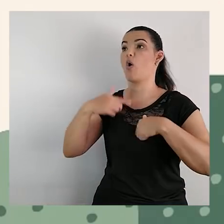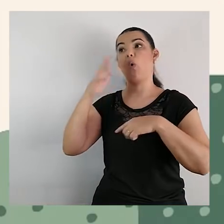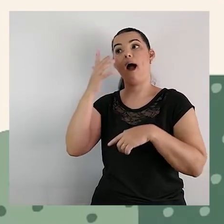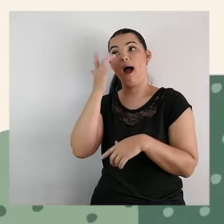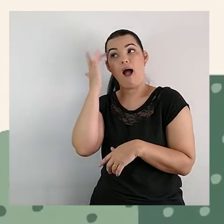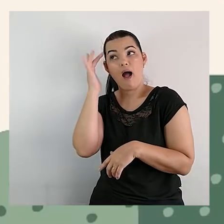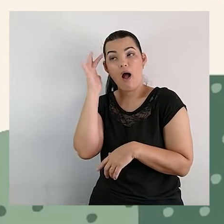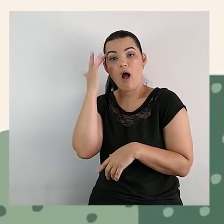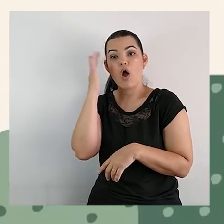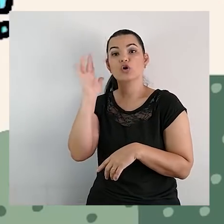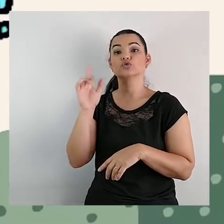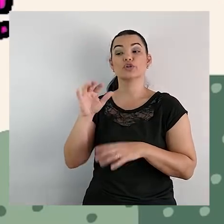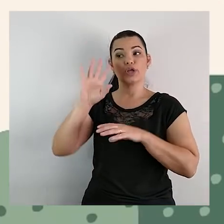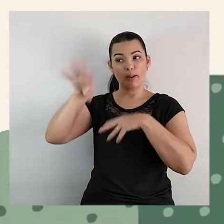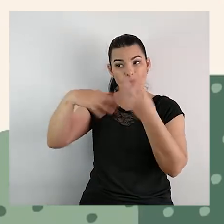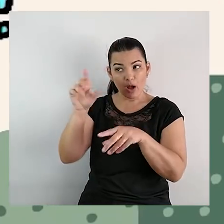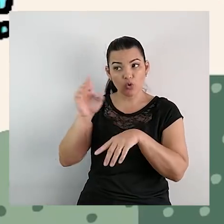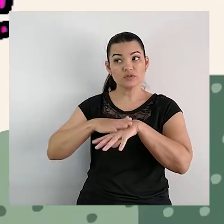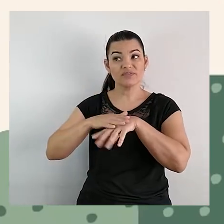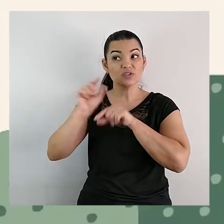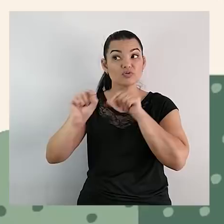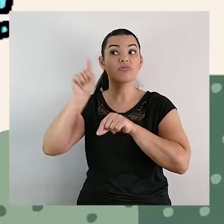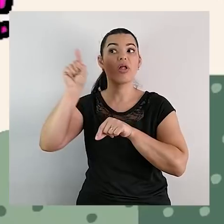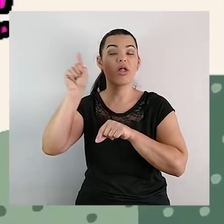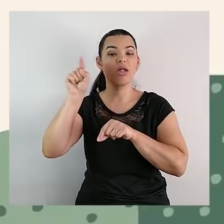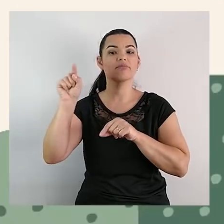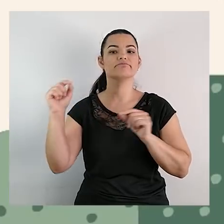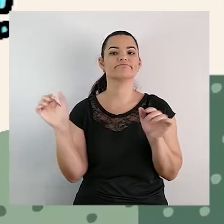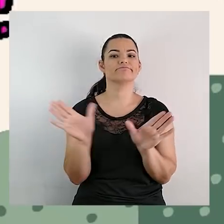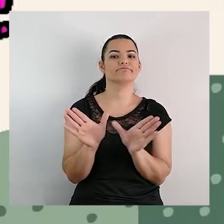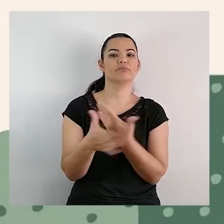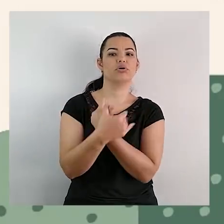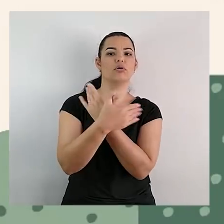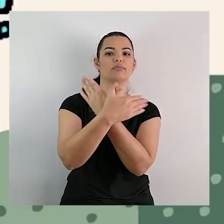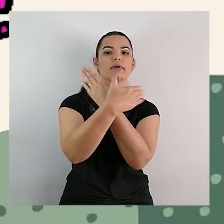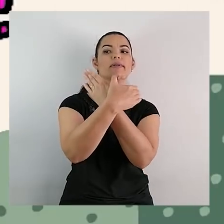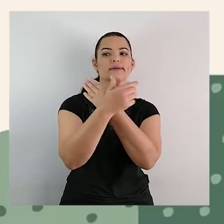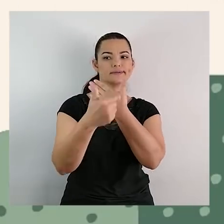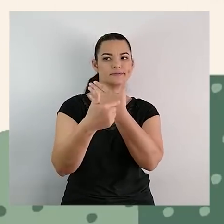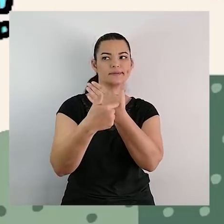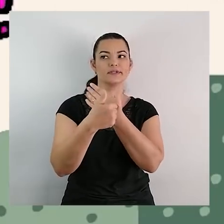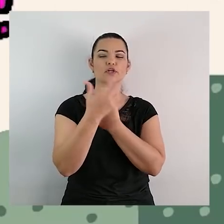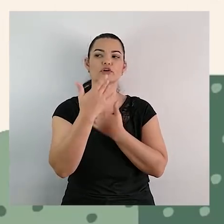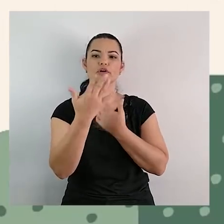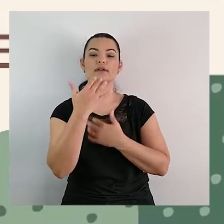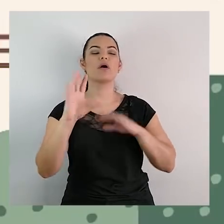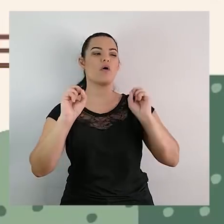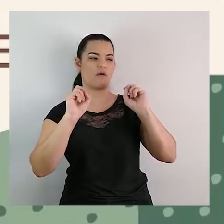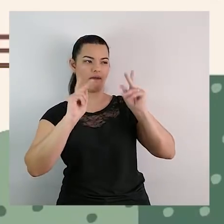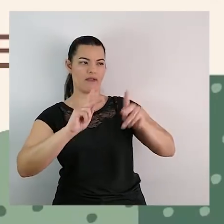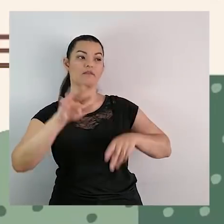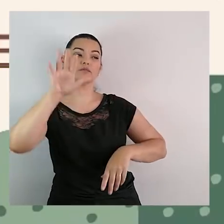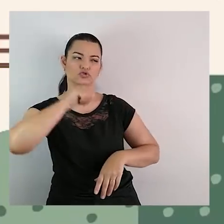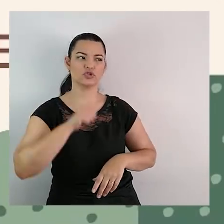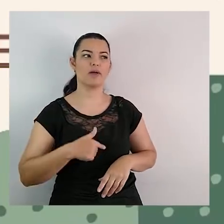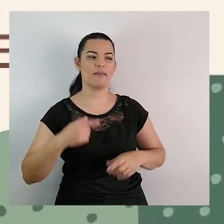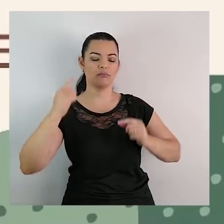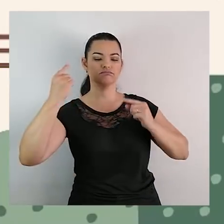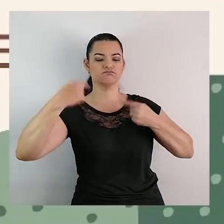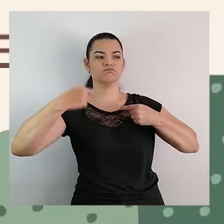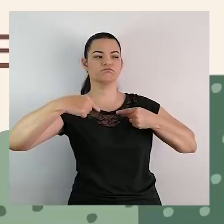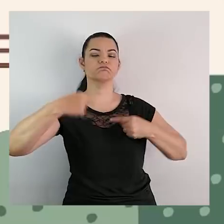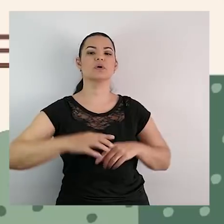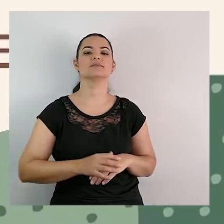bem coloridas. Epa! Exclamou a Vespa. Vamos chamar as fadas. A